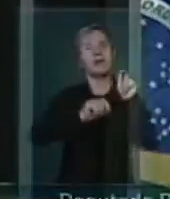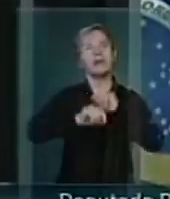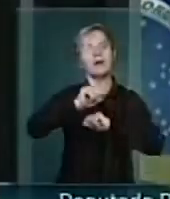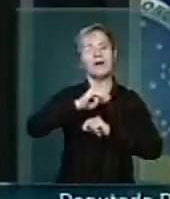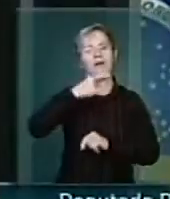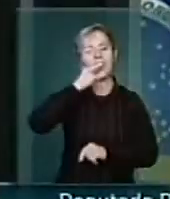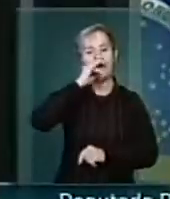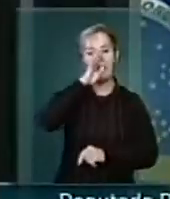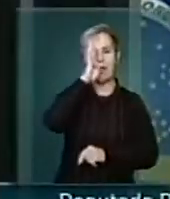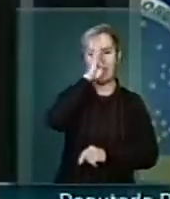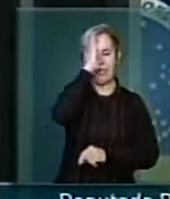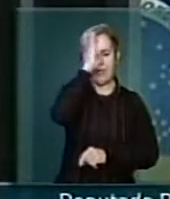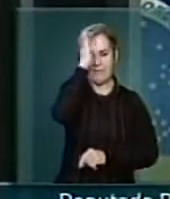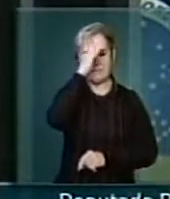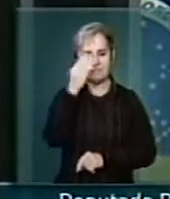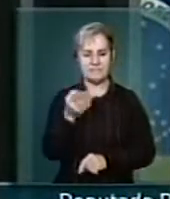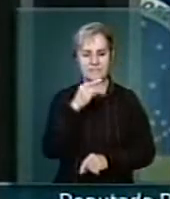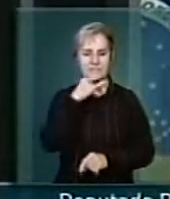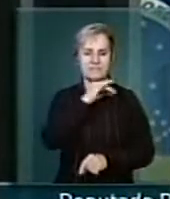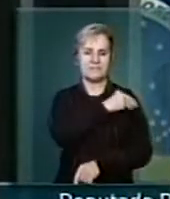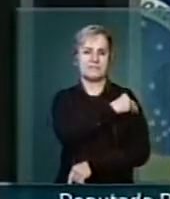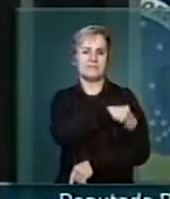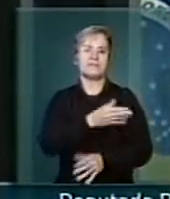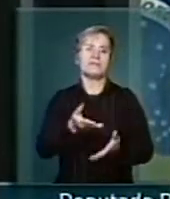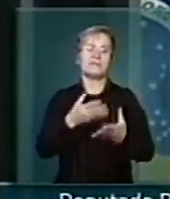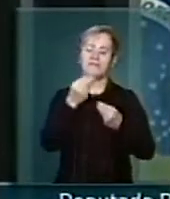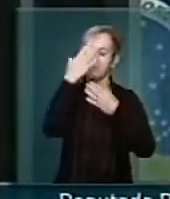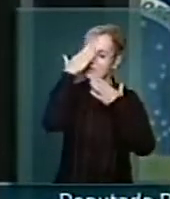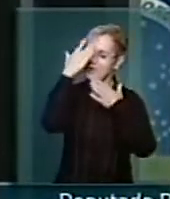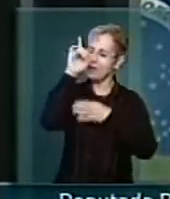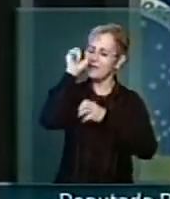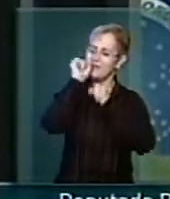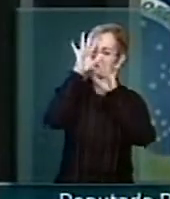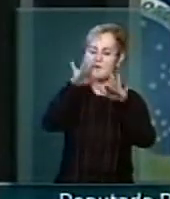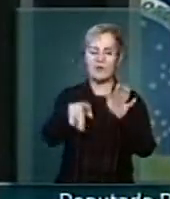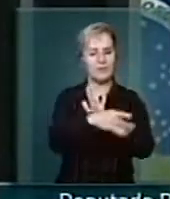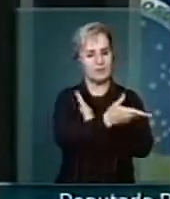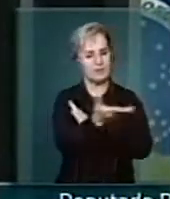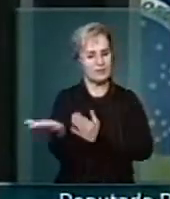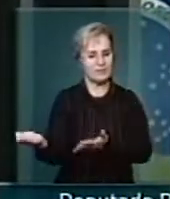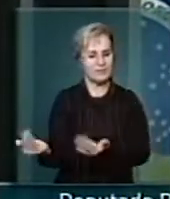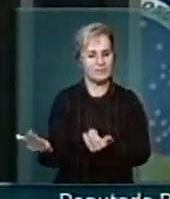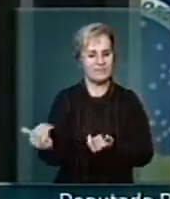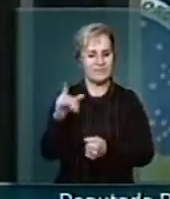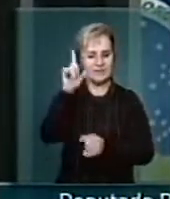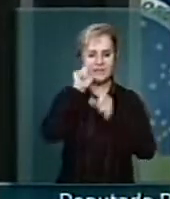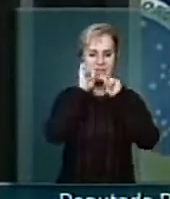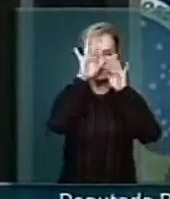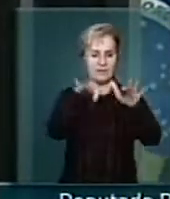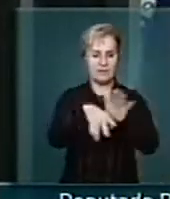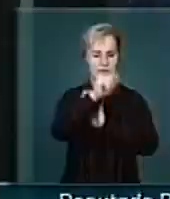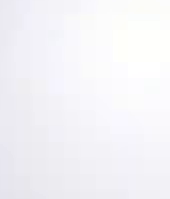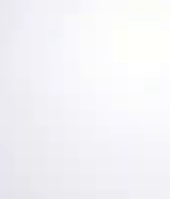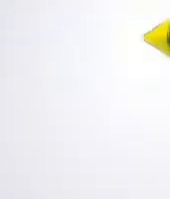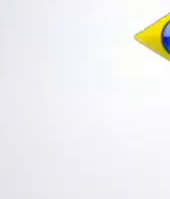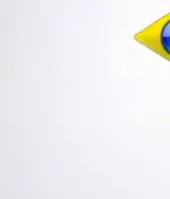era o que eu tinha a dizer. Muito obrigado. Que Deus abençoe os nossos jovens e que Deus abençoe o Brasil.